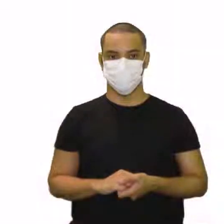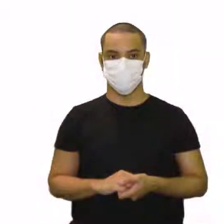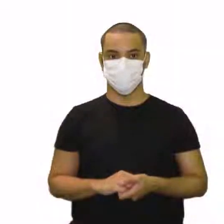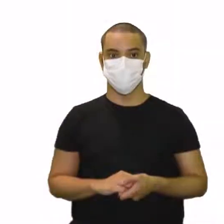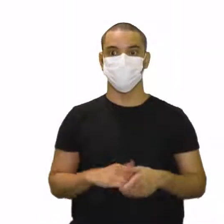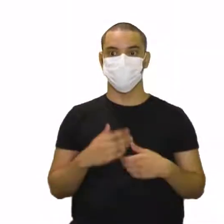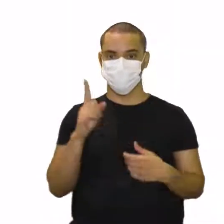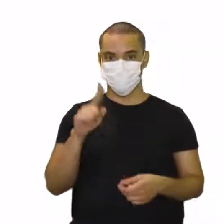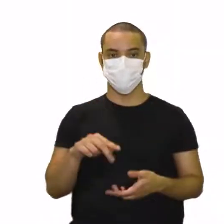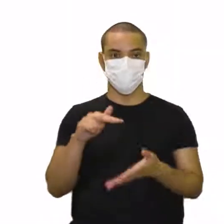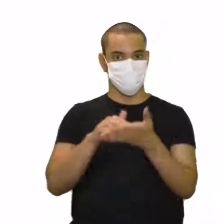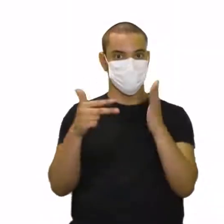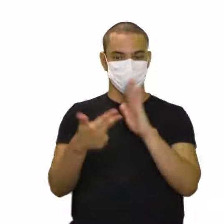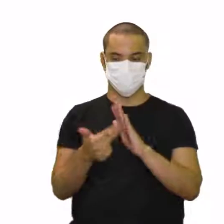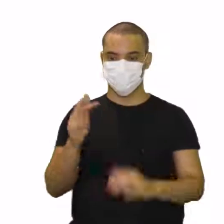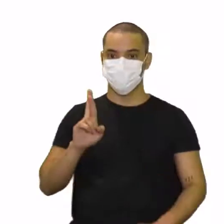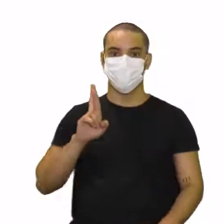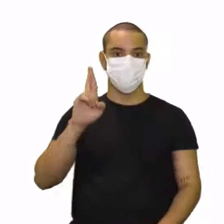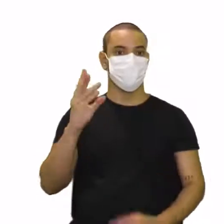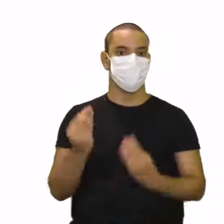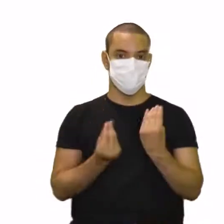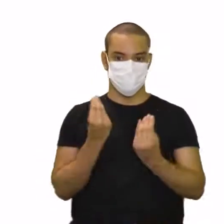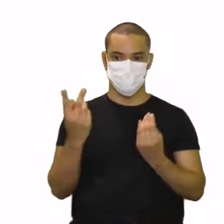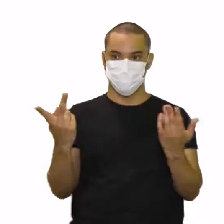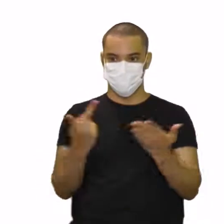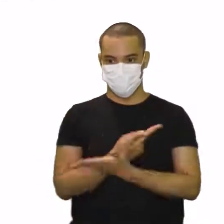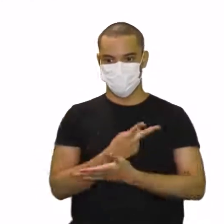a representação, né? Como seria?